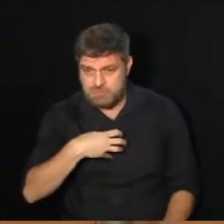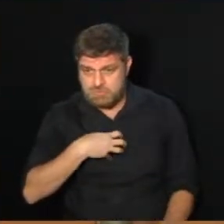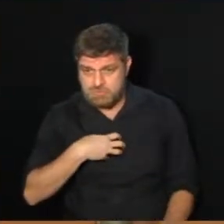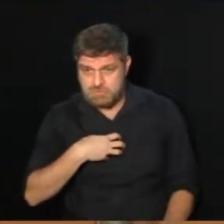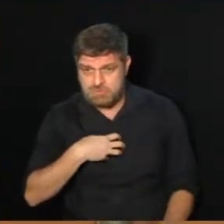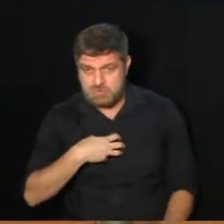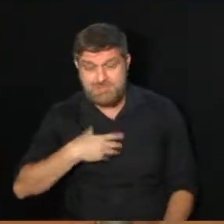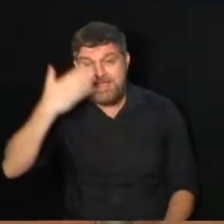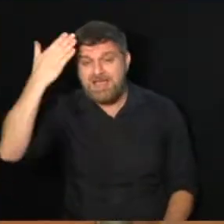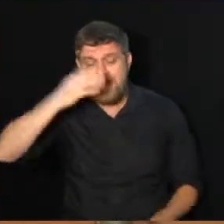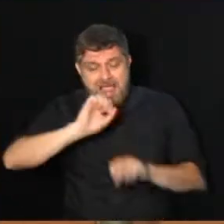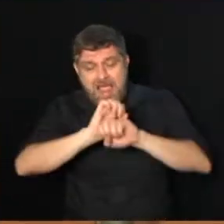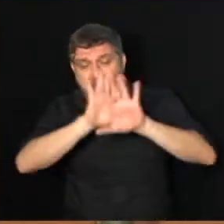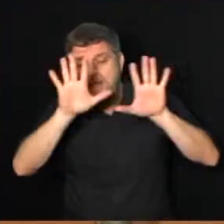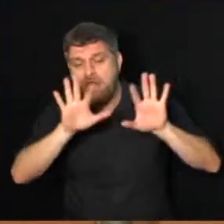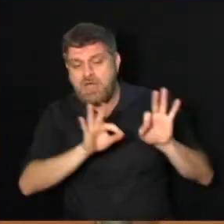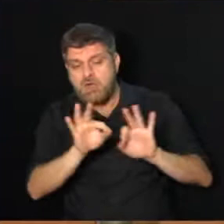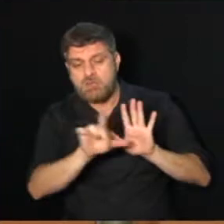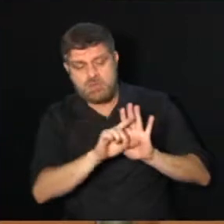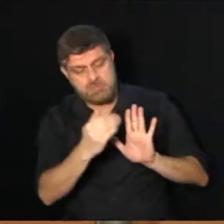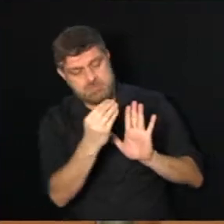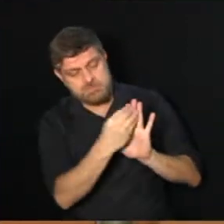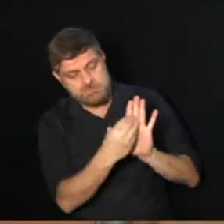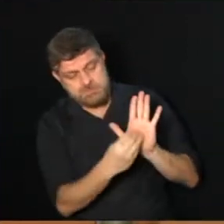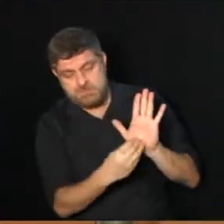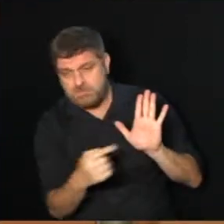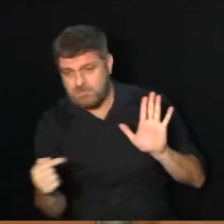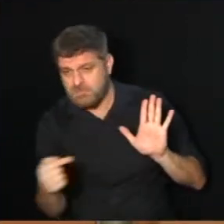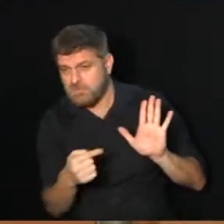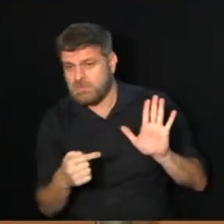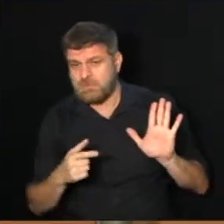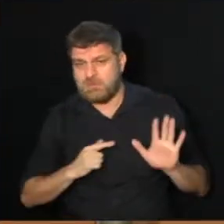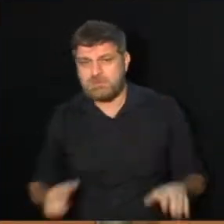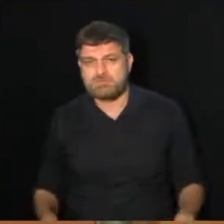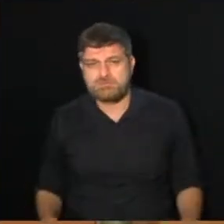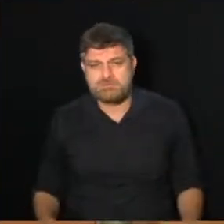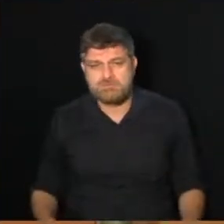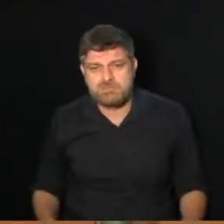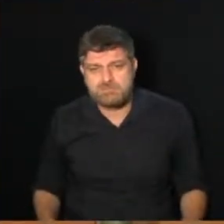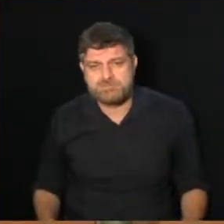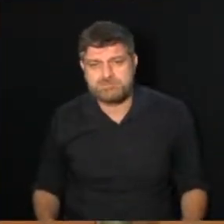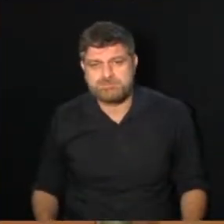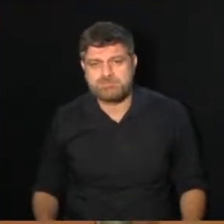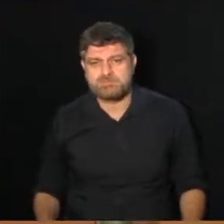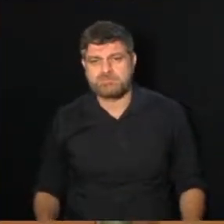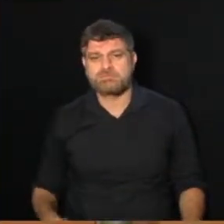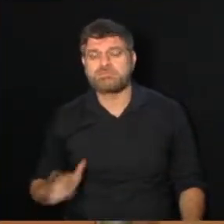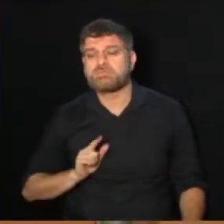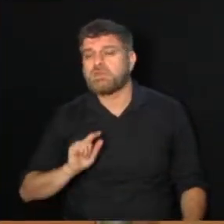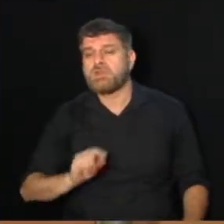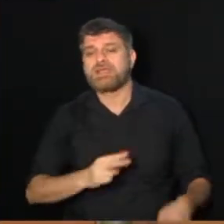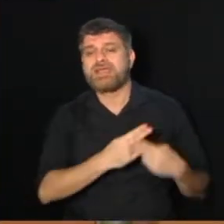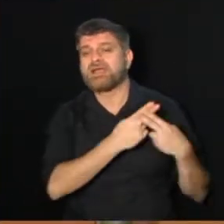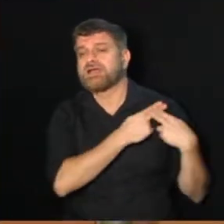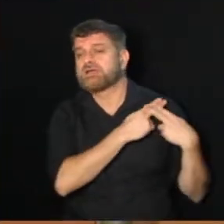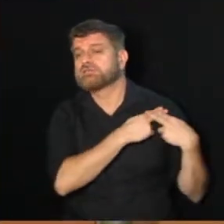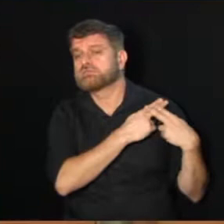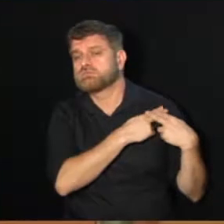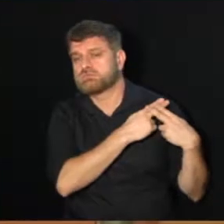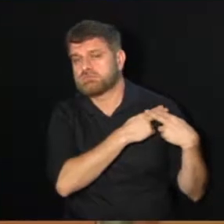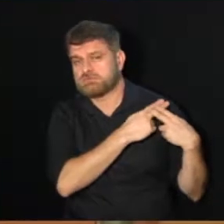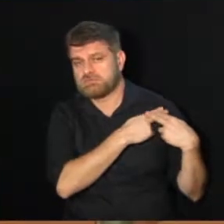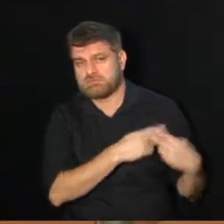expressa no programa, nessa proposta, no projeto de lei que institui o programa, a atribuição de